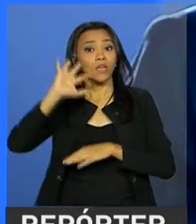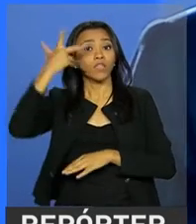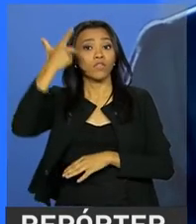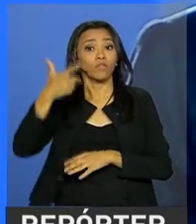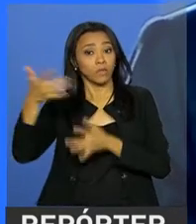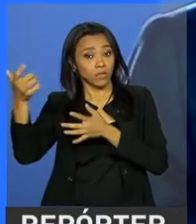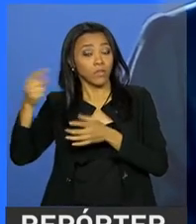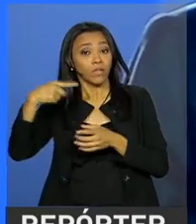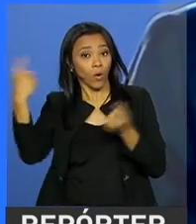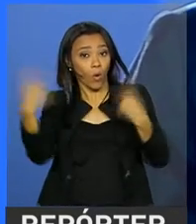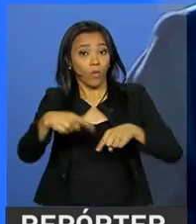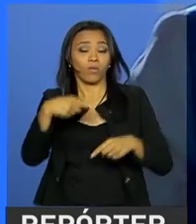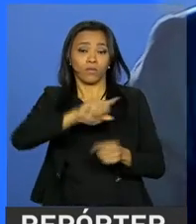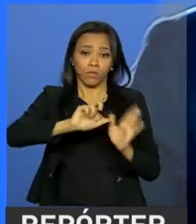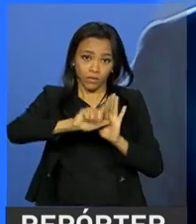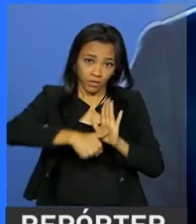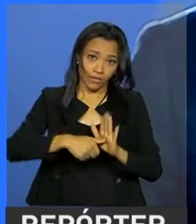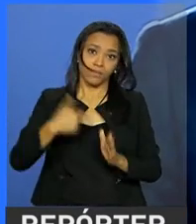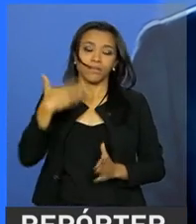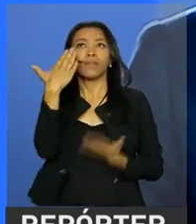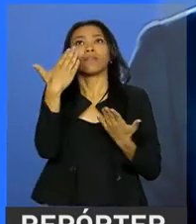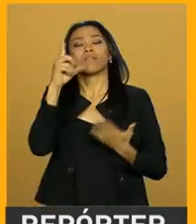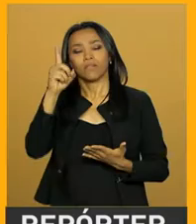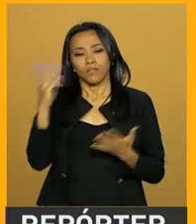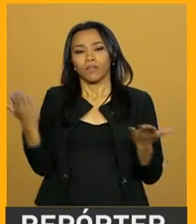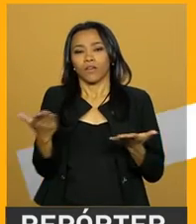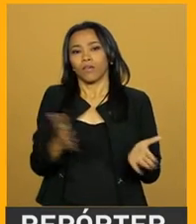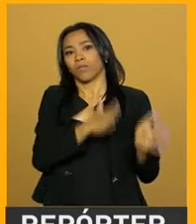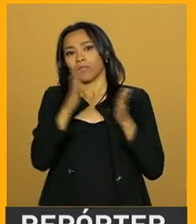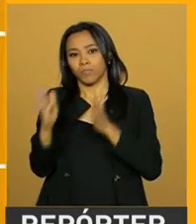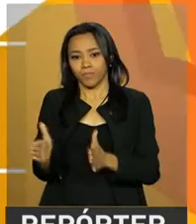combate à recessão. E, graças a Deus, nós estamos saindo dela agora.